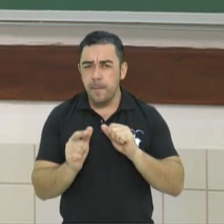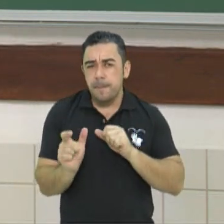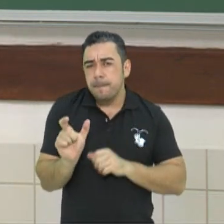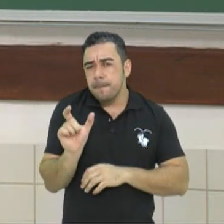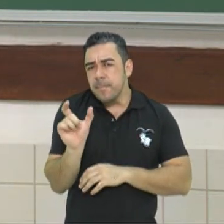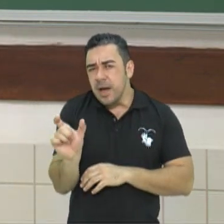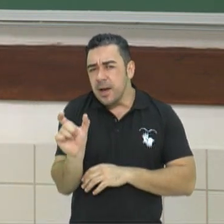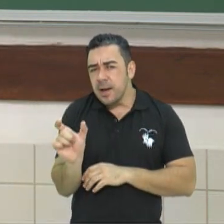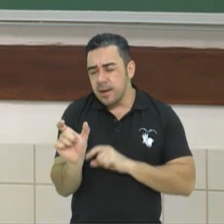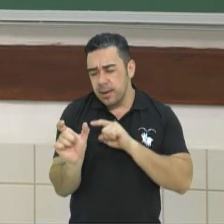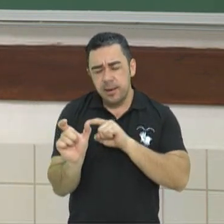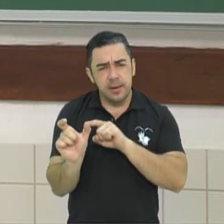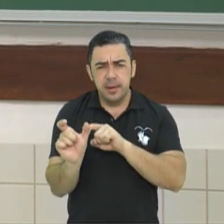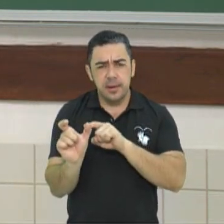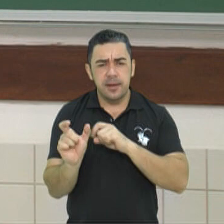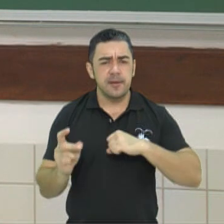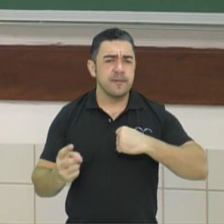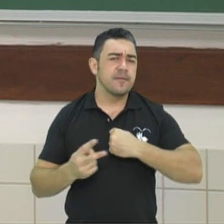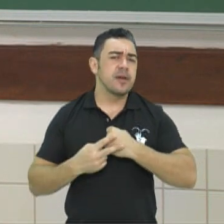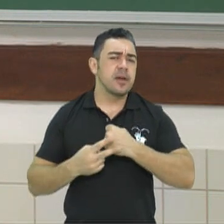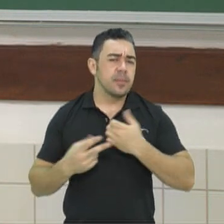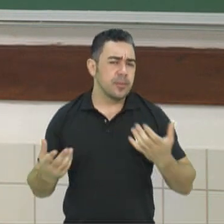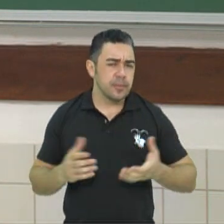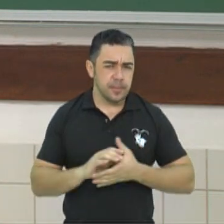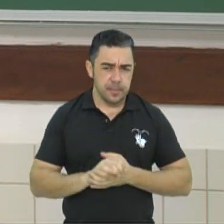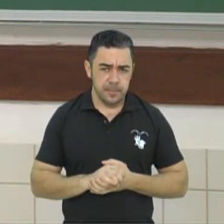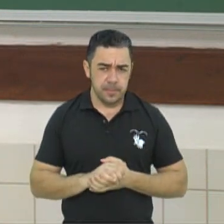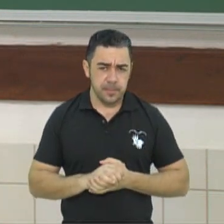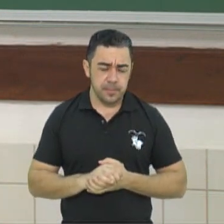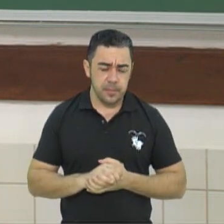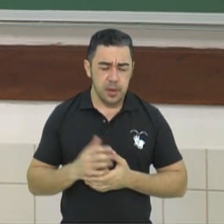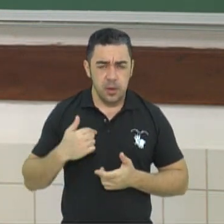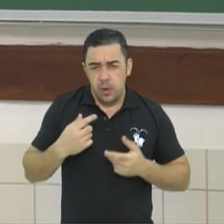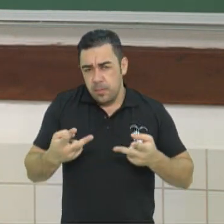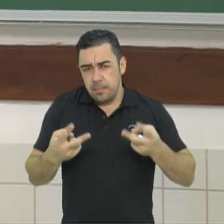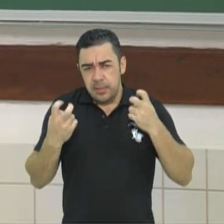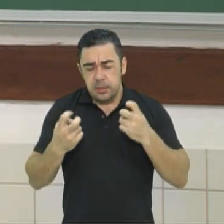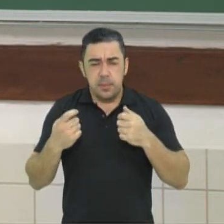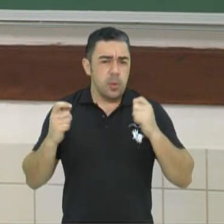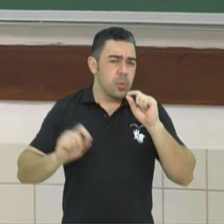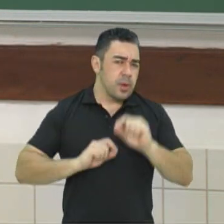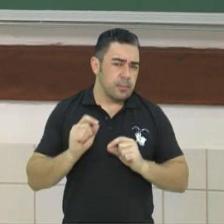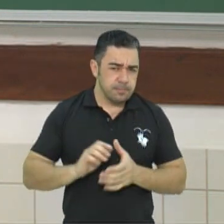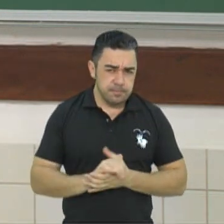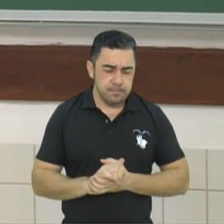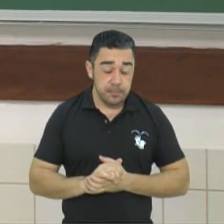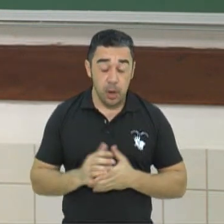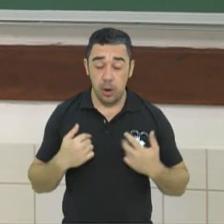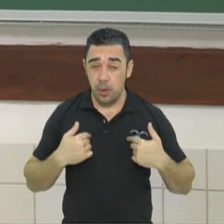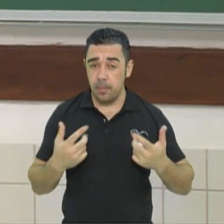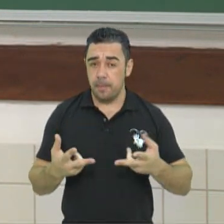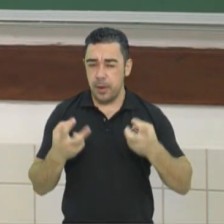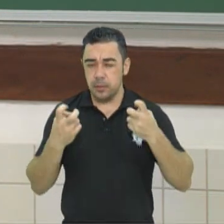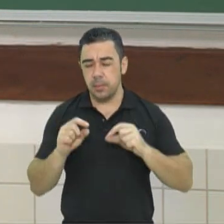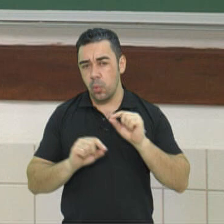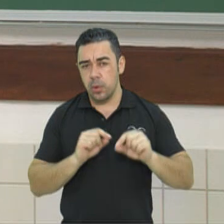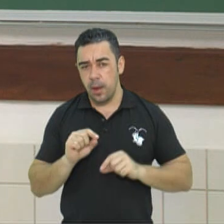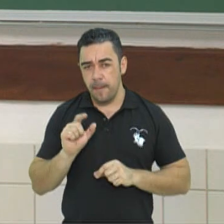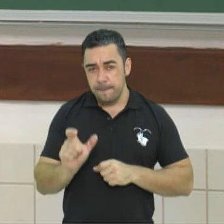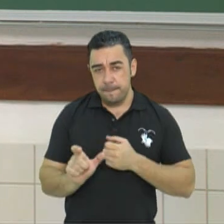palavra será um verbo? Tá? O que eu tenho que observar ali? Então, eu tenho que observar se